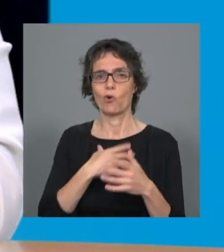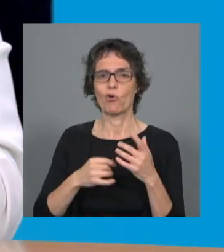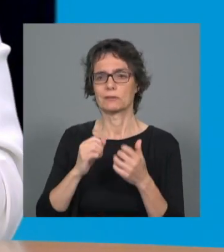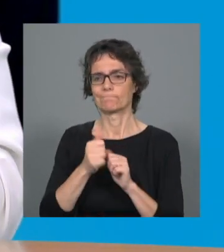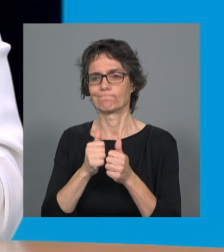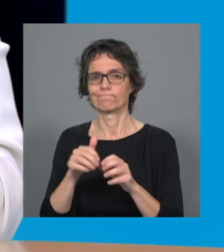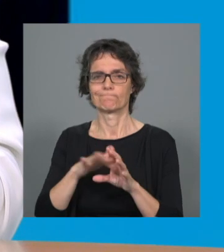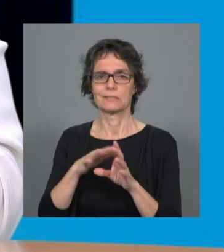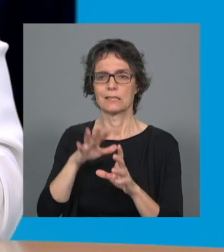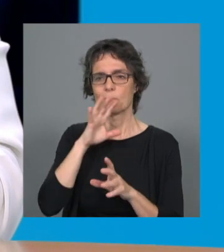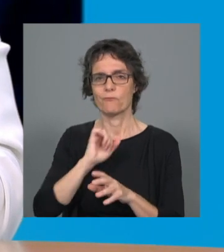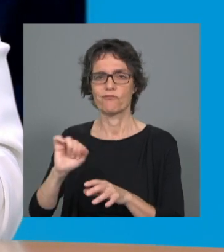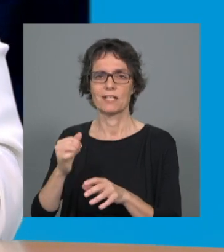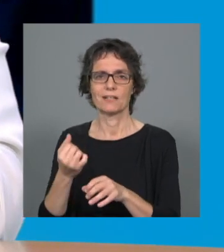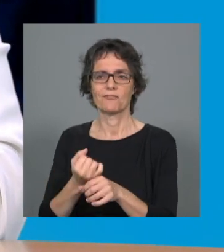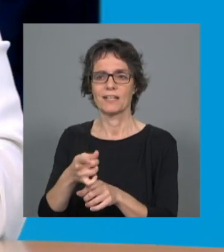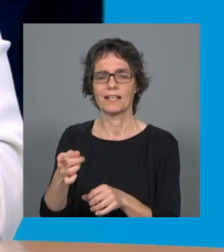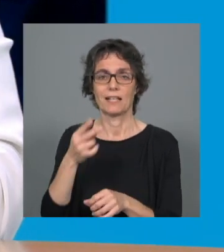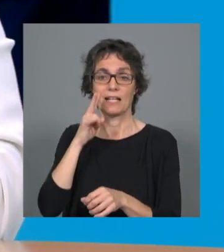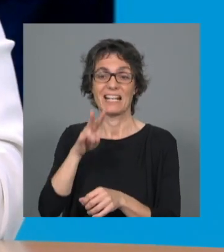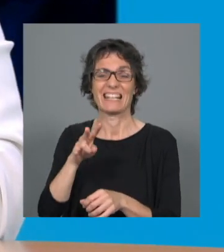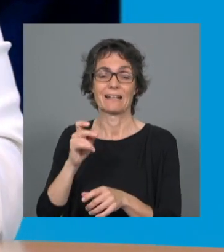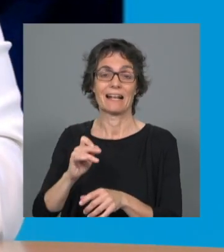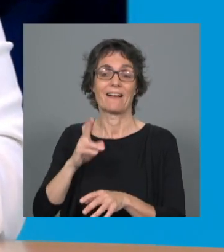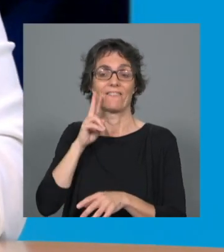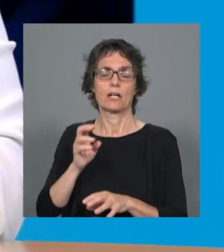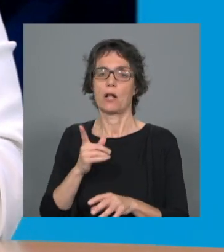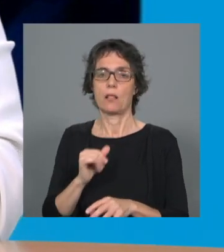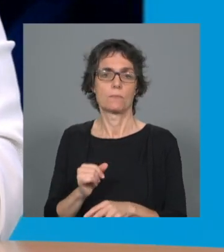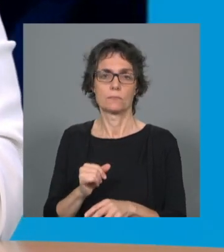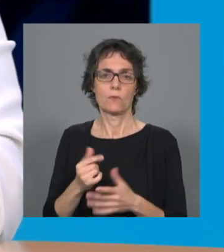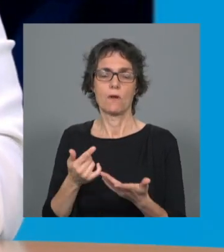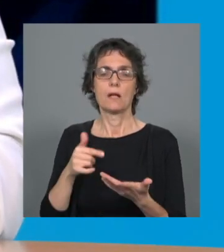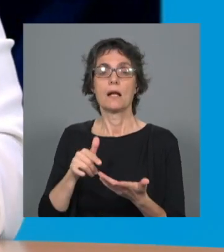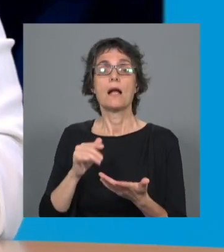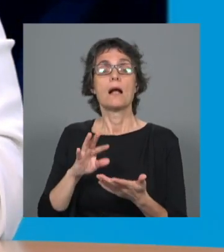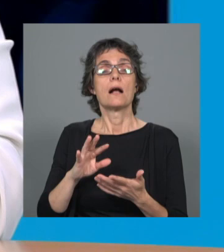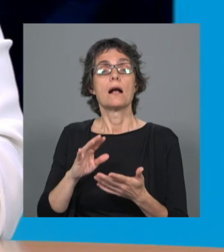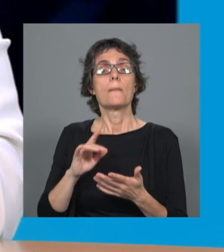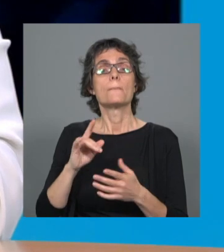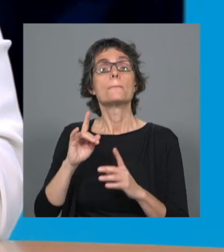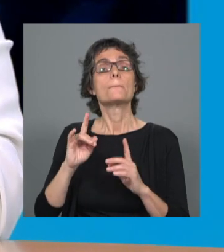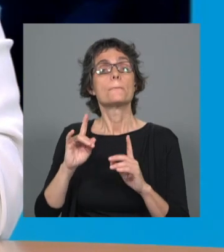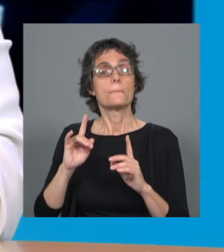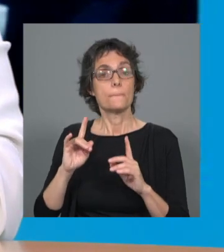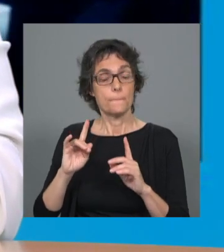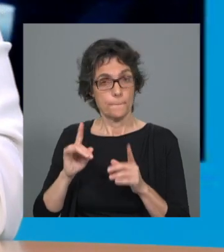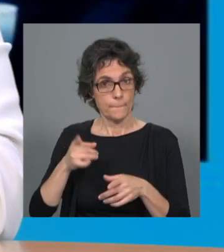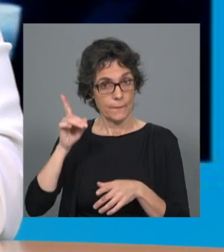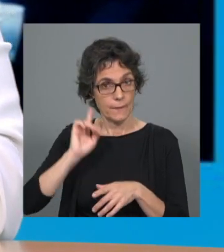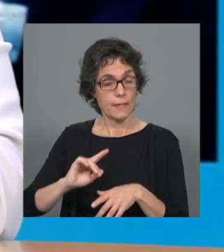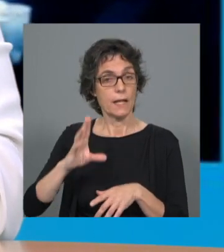desportivas e que não podem ficar a ver. E a partir de dia 14 vai ser possível assistir, ainda